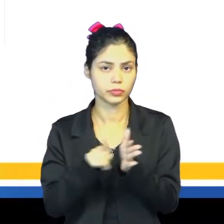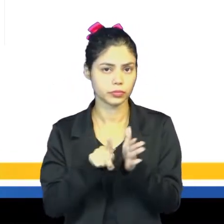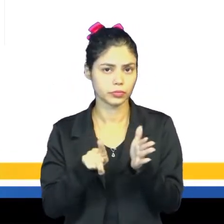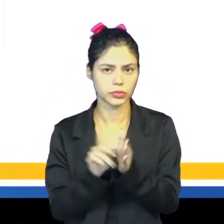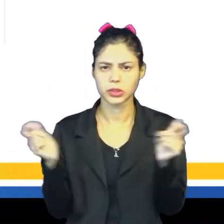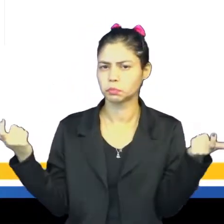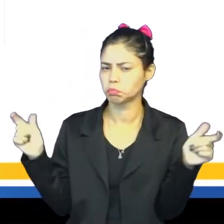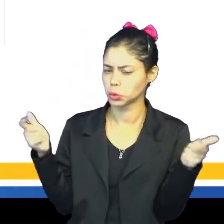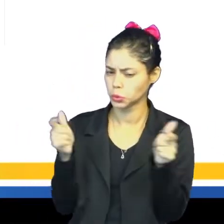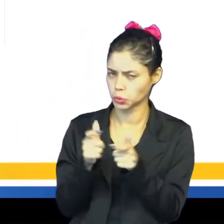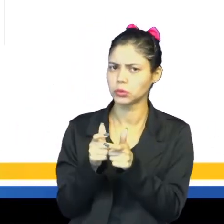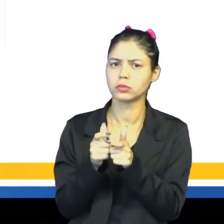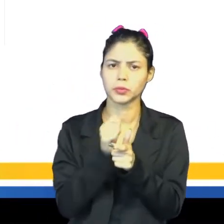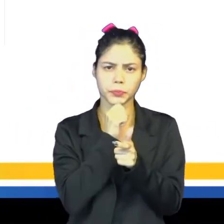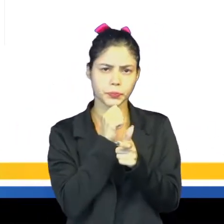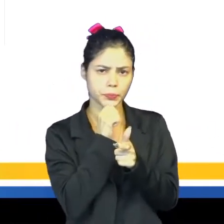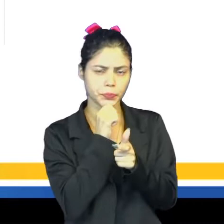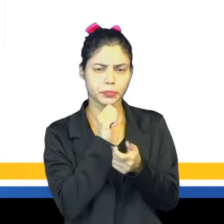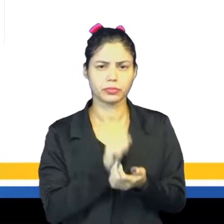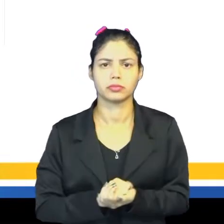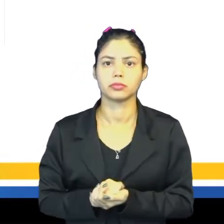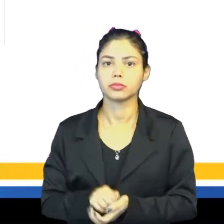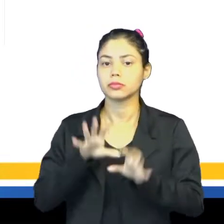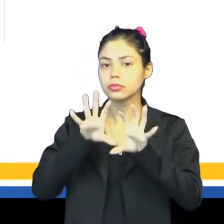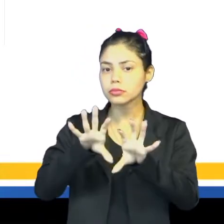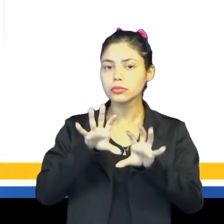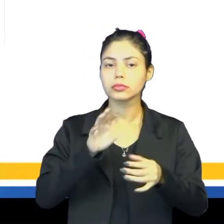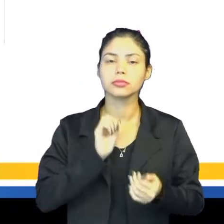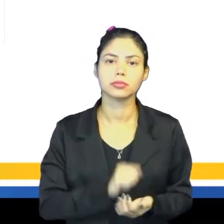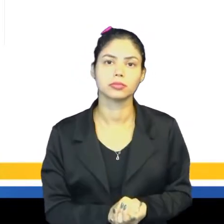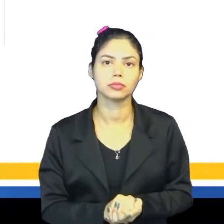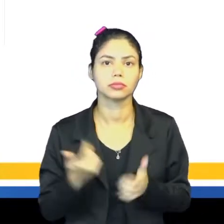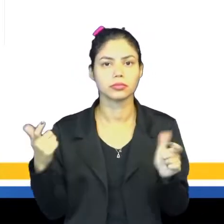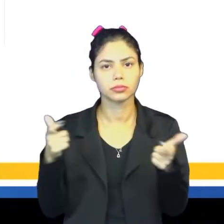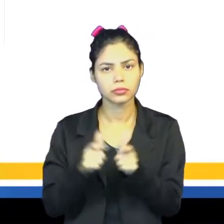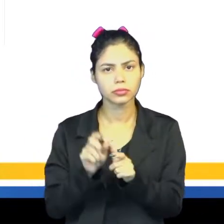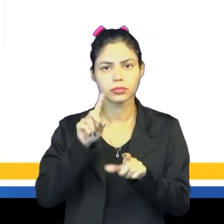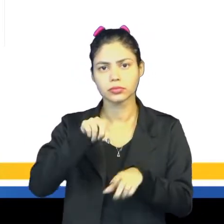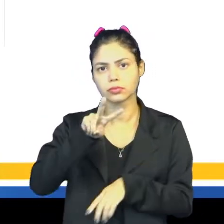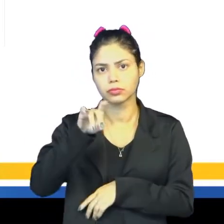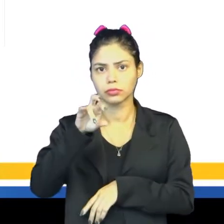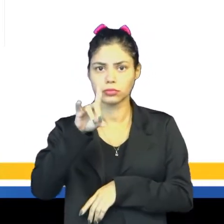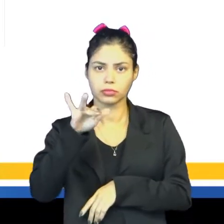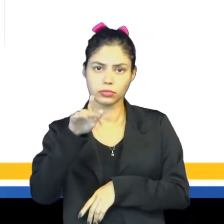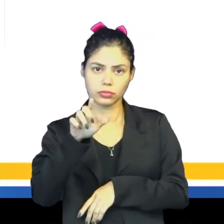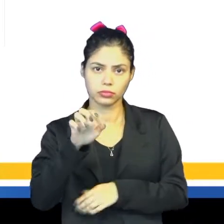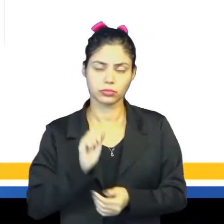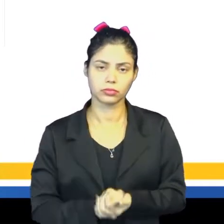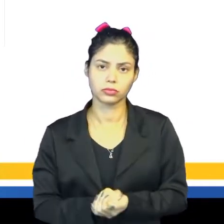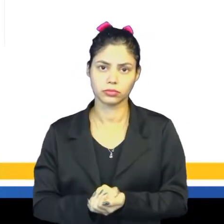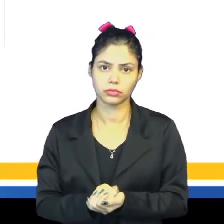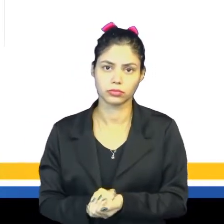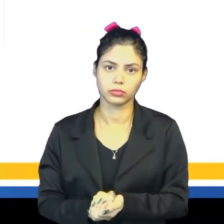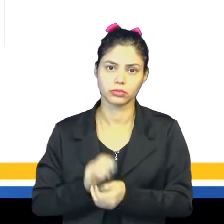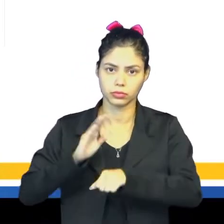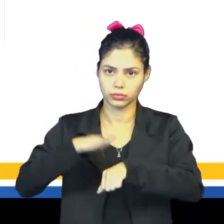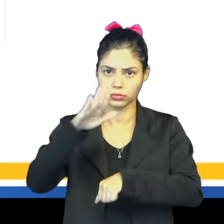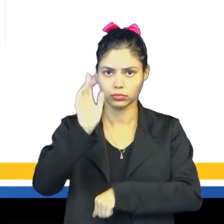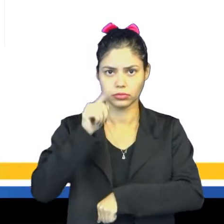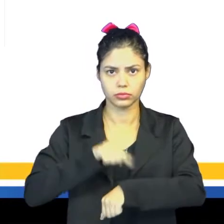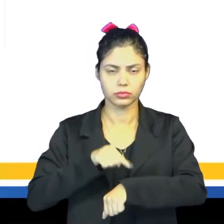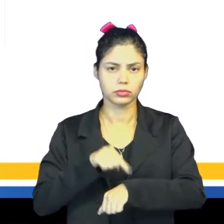é menor. Da mesma forma, ao diminuir a velocidade, mais tempo